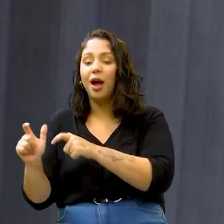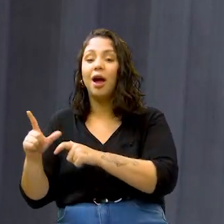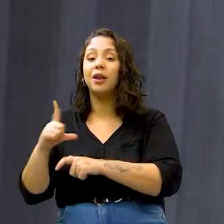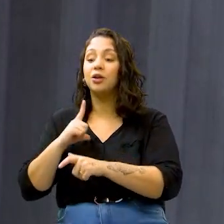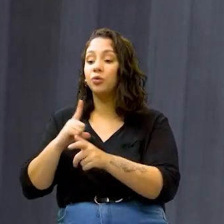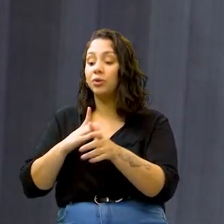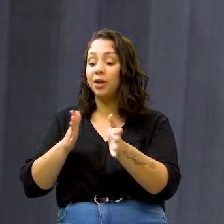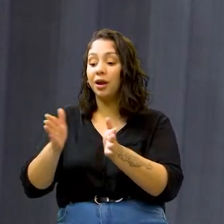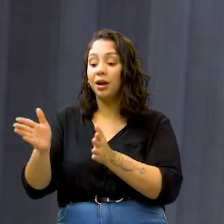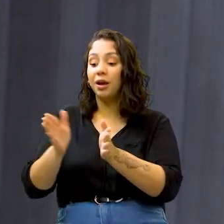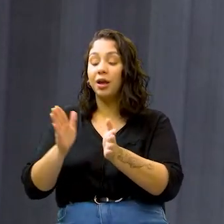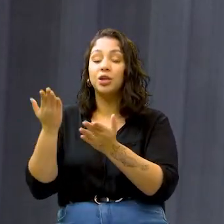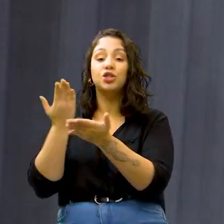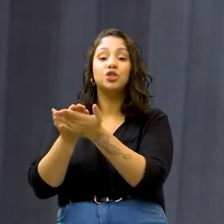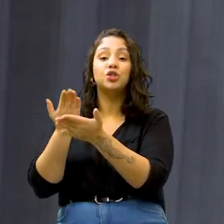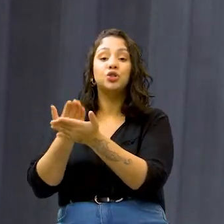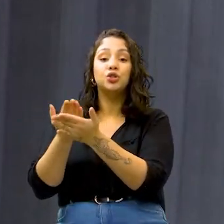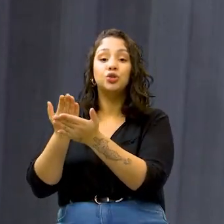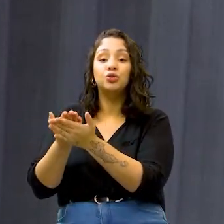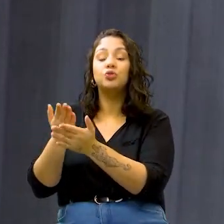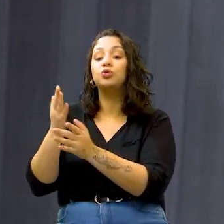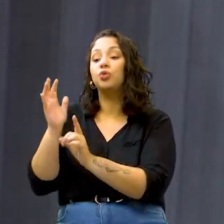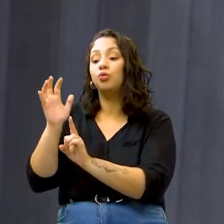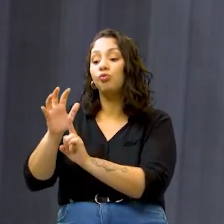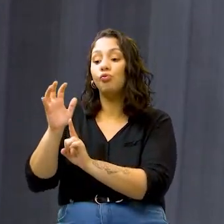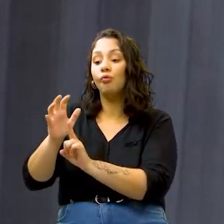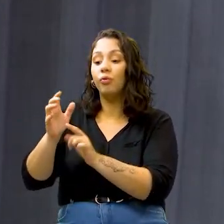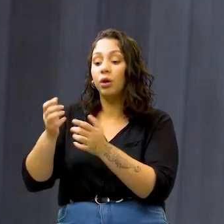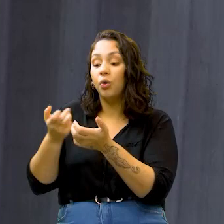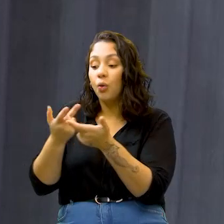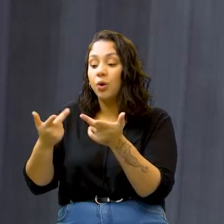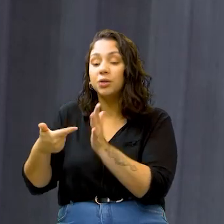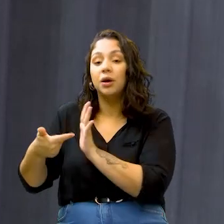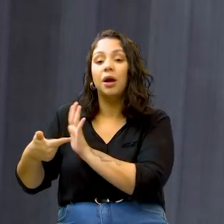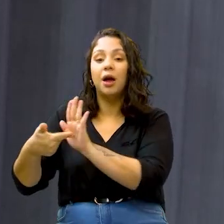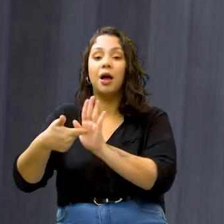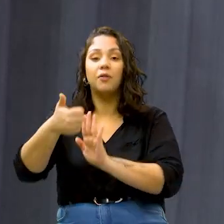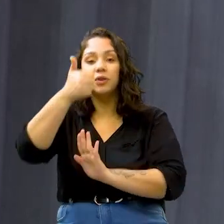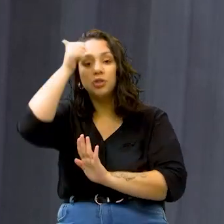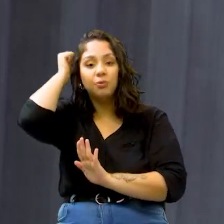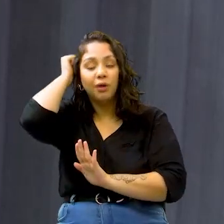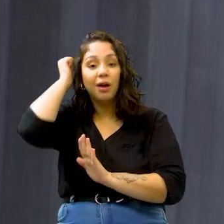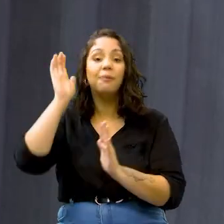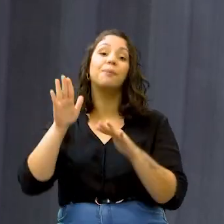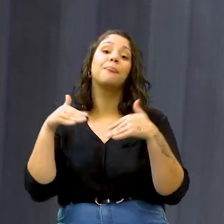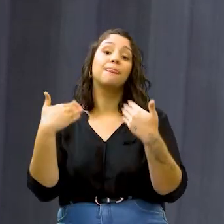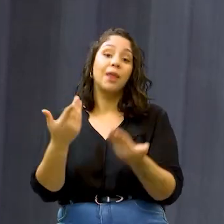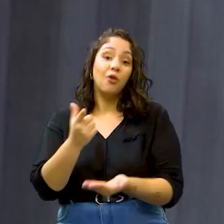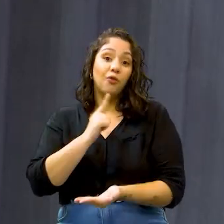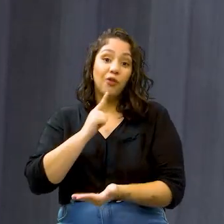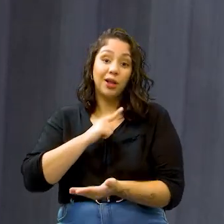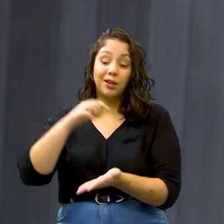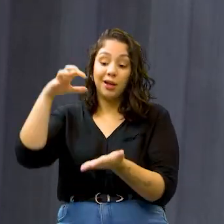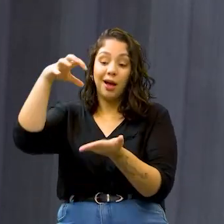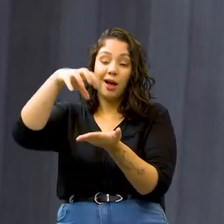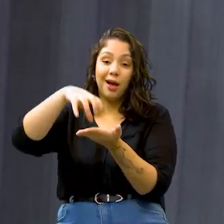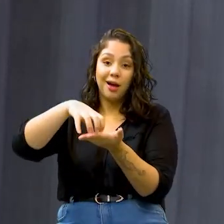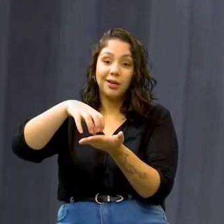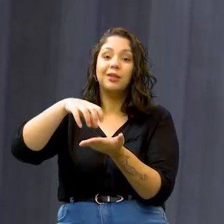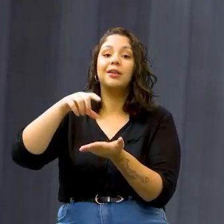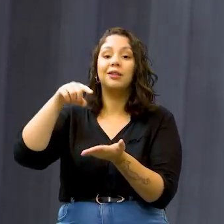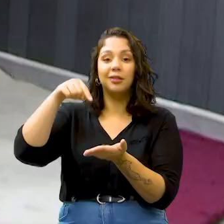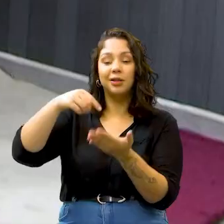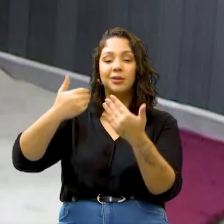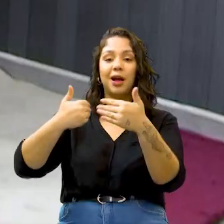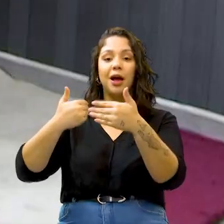Os alunos não têm acesso a uma orientação de estudos com as obras que são apresentadas no vestibular Então nós vamos ter aqui